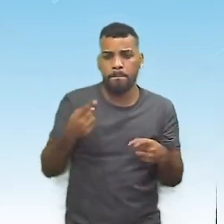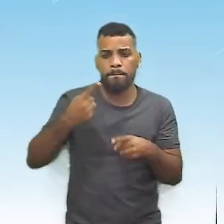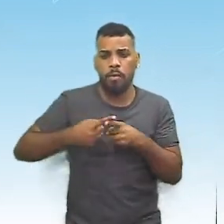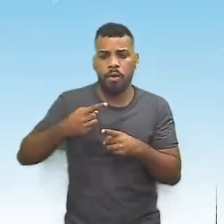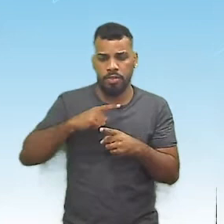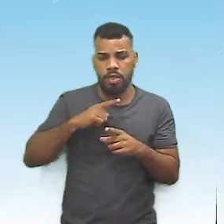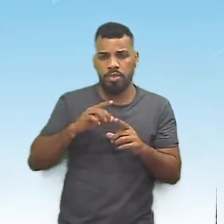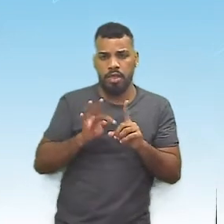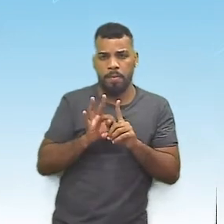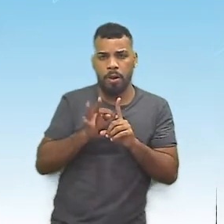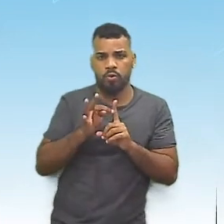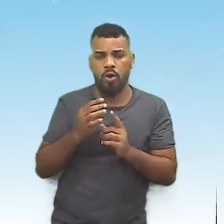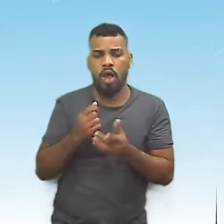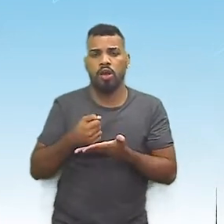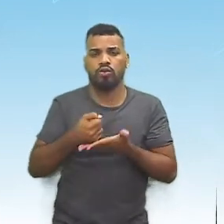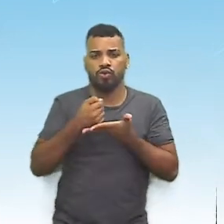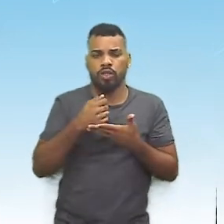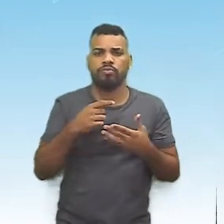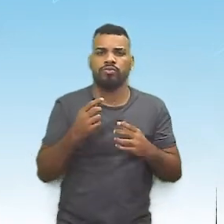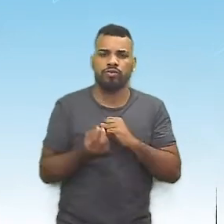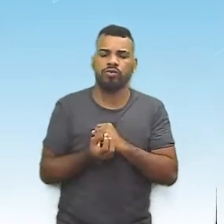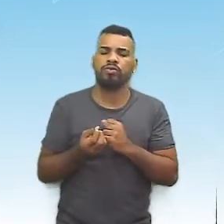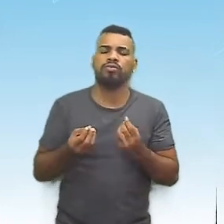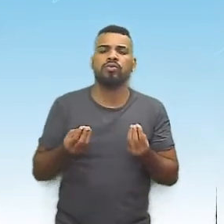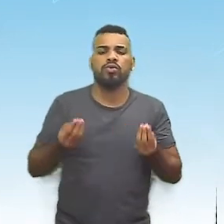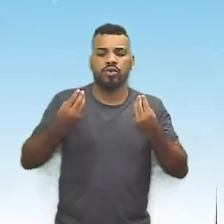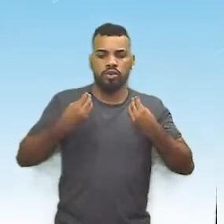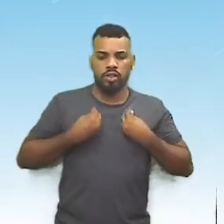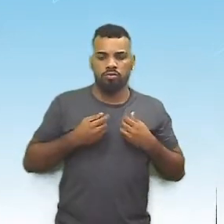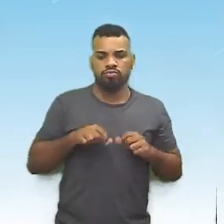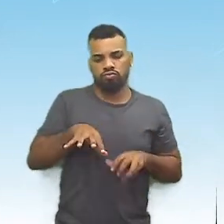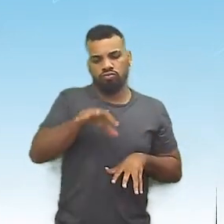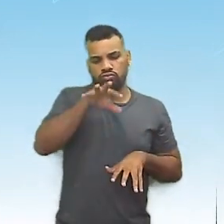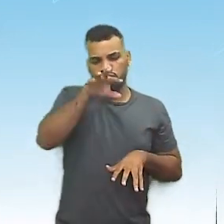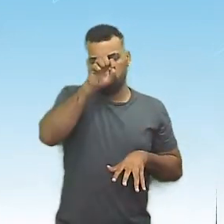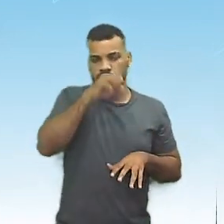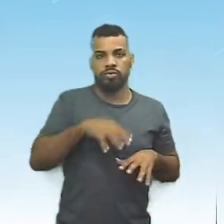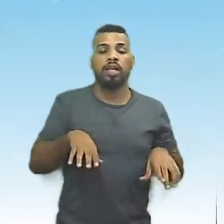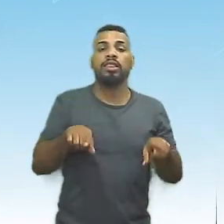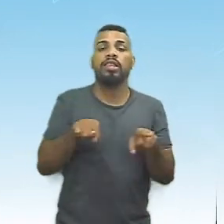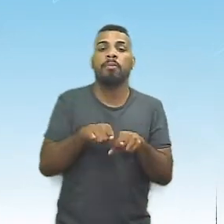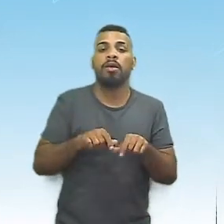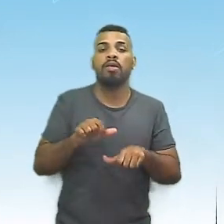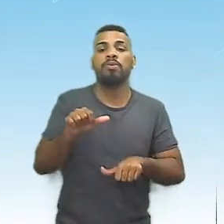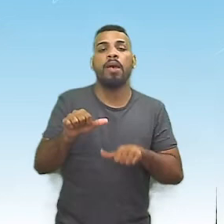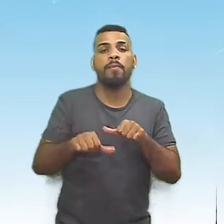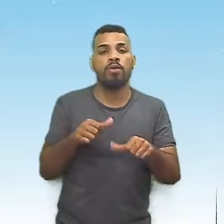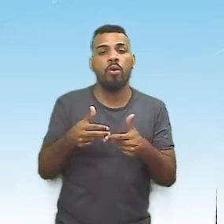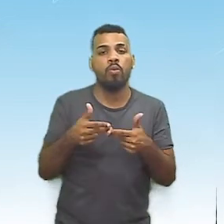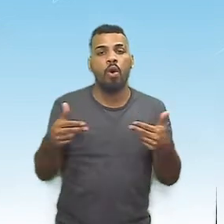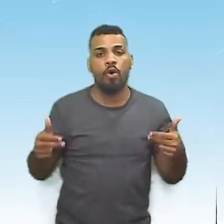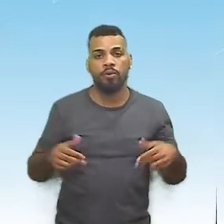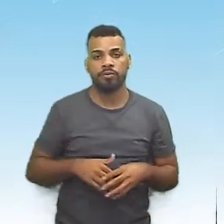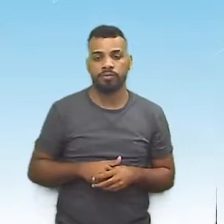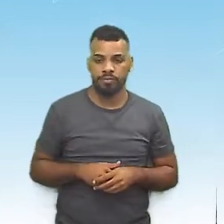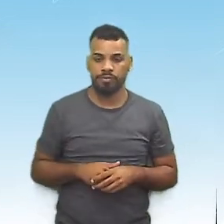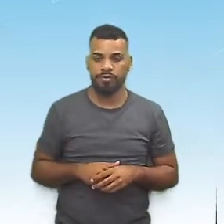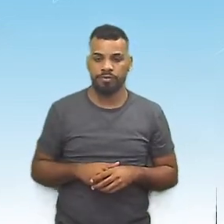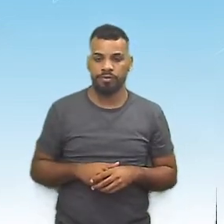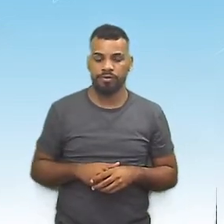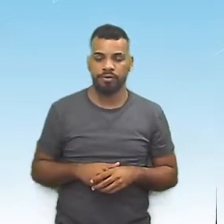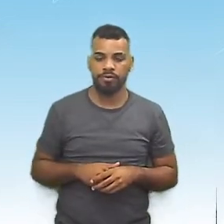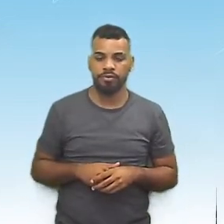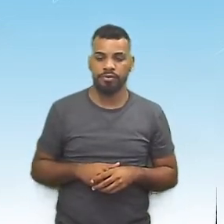fornece oxigênio para a respiração e é o cenário de mudanças climáticas. Ela envolve o